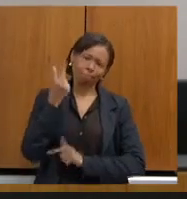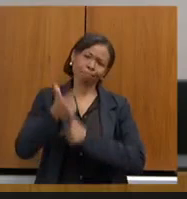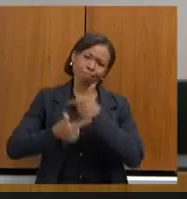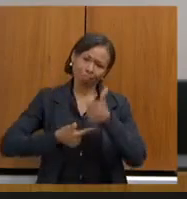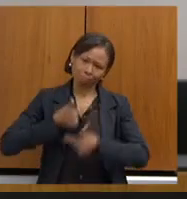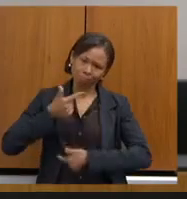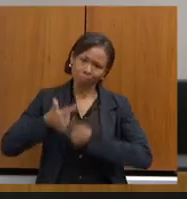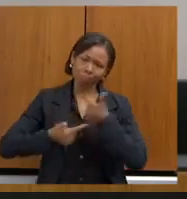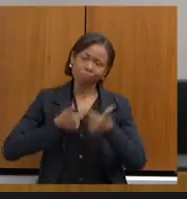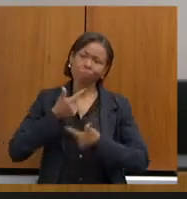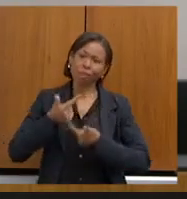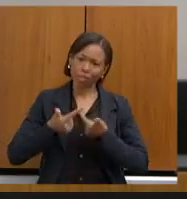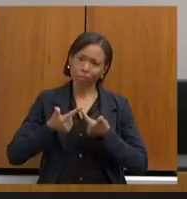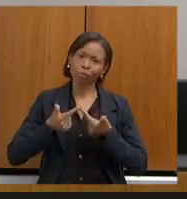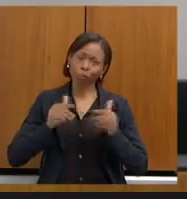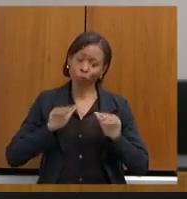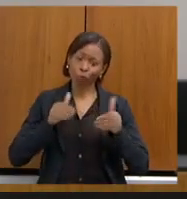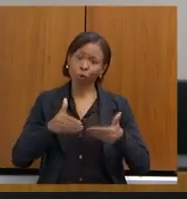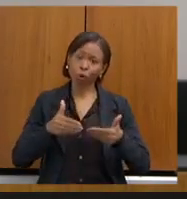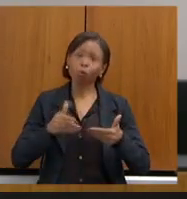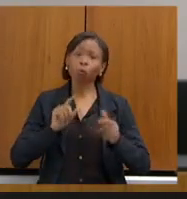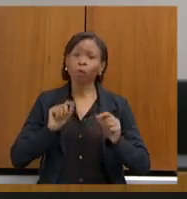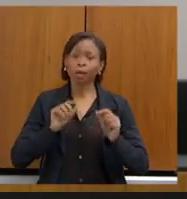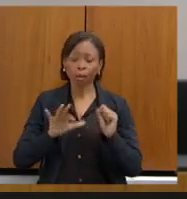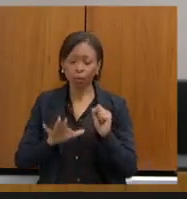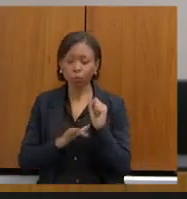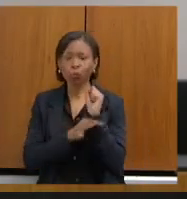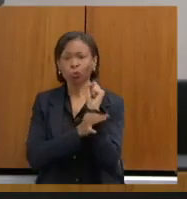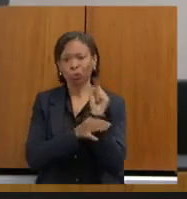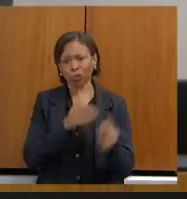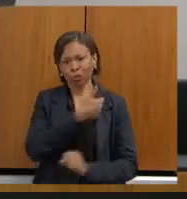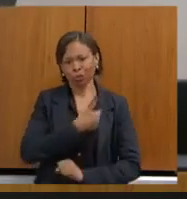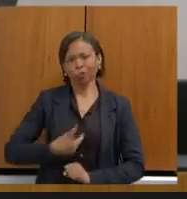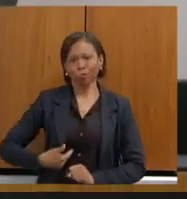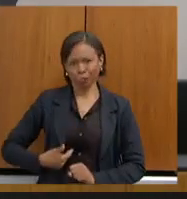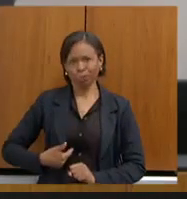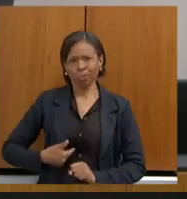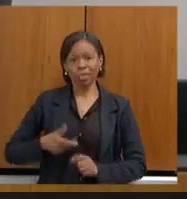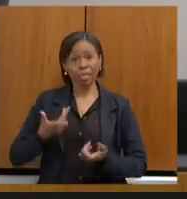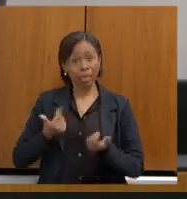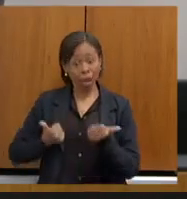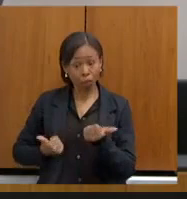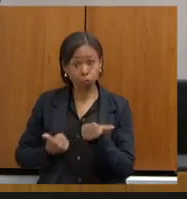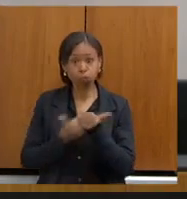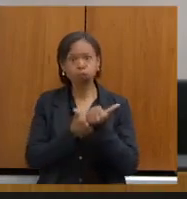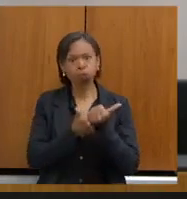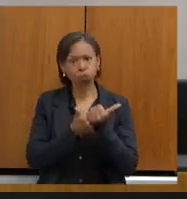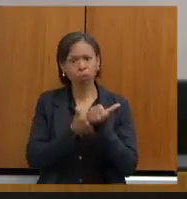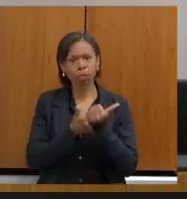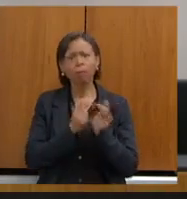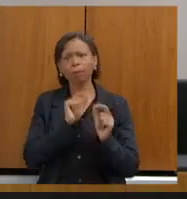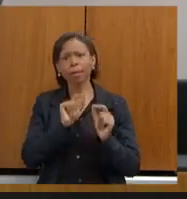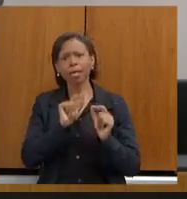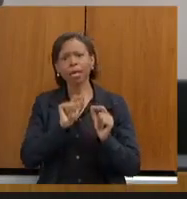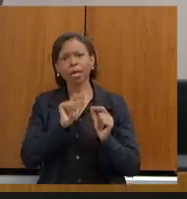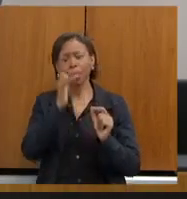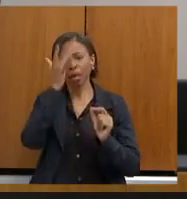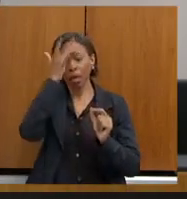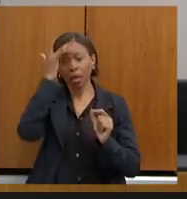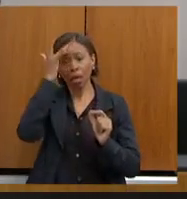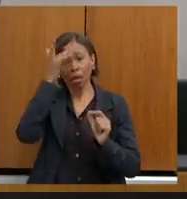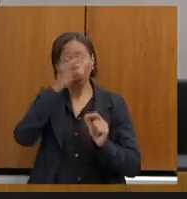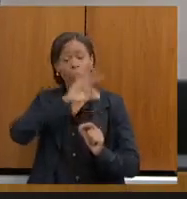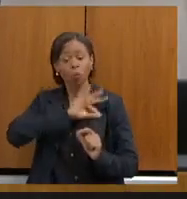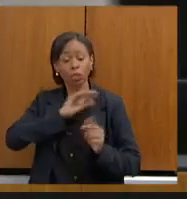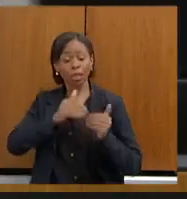a política de segurança pública e dando suporte dando retaguarda para quem está na ponta